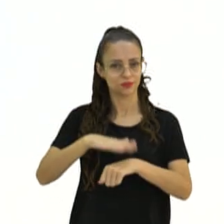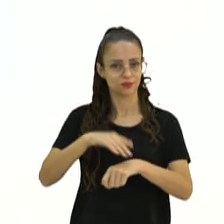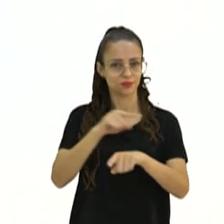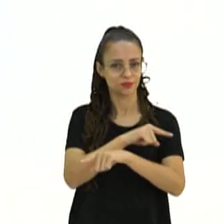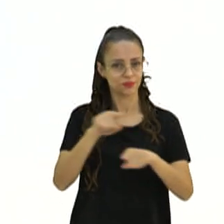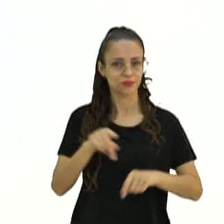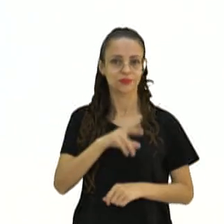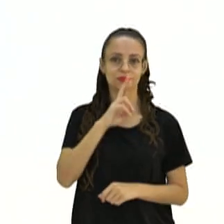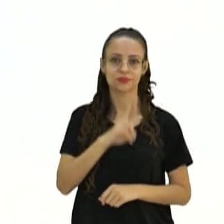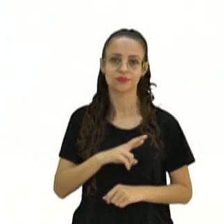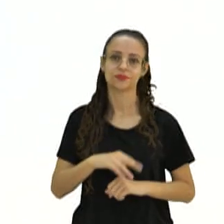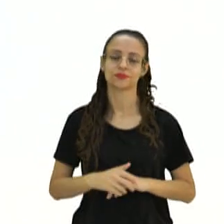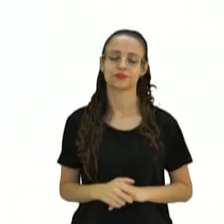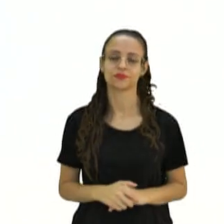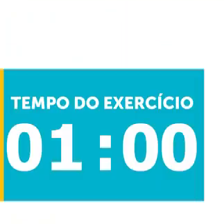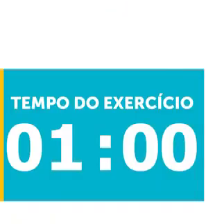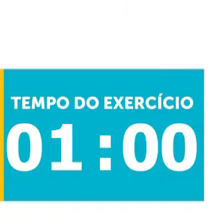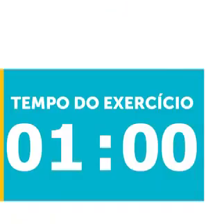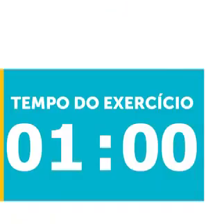já já voltamos.